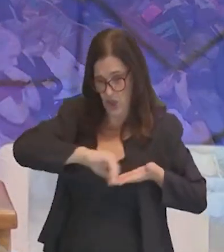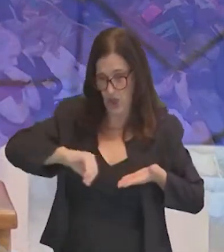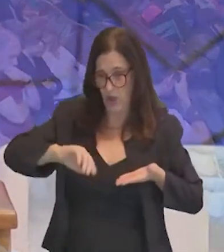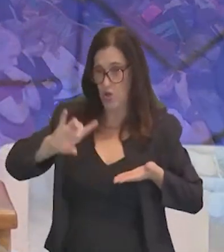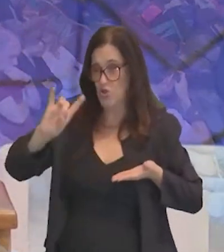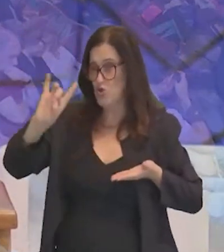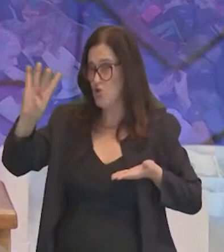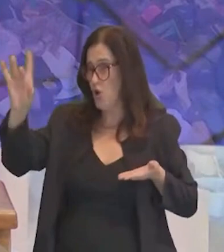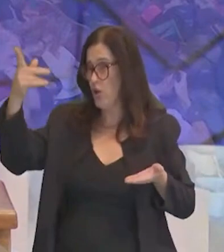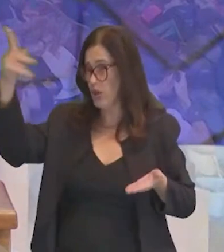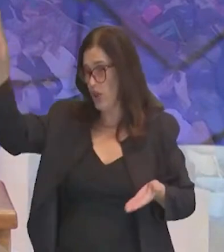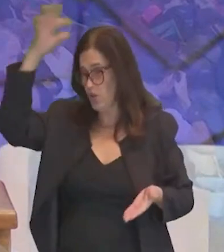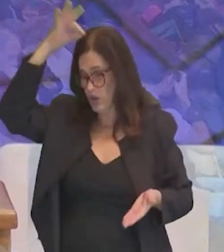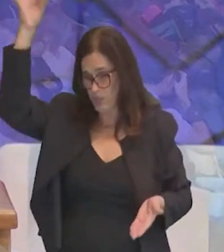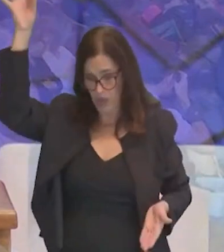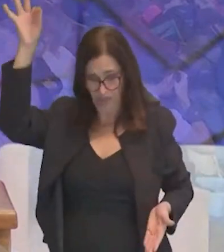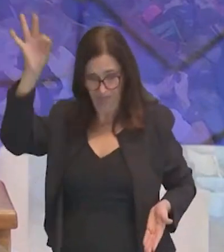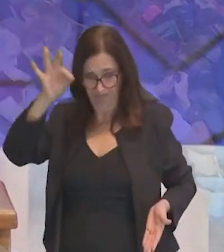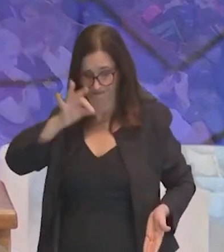Espírito,